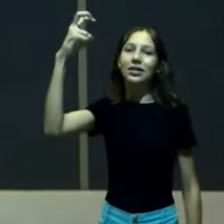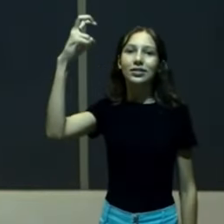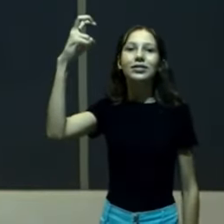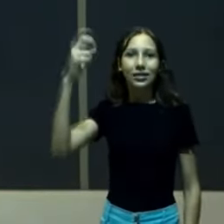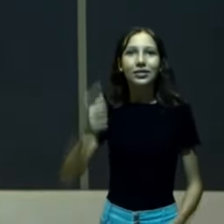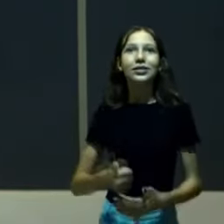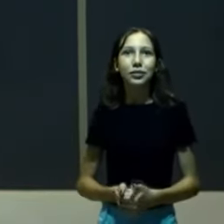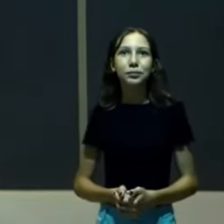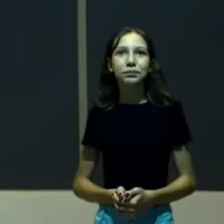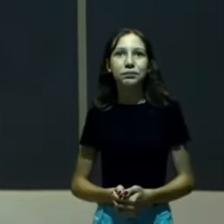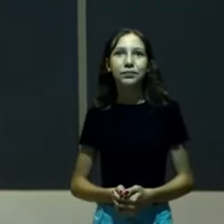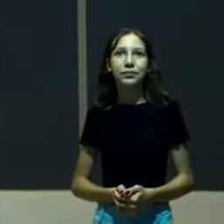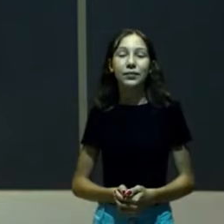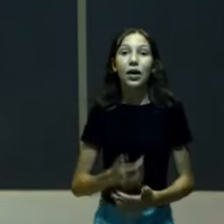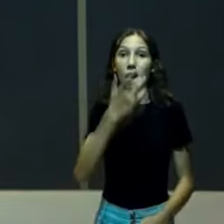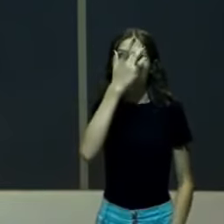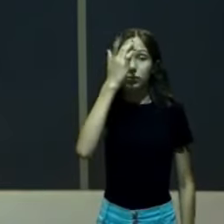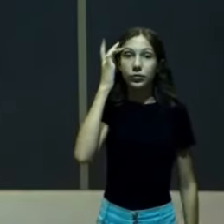Esse homem é vivo até hoje.